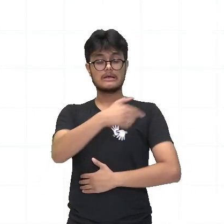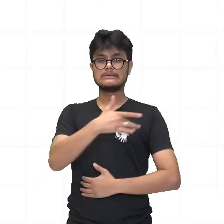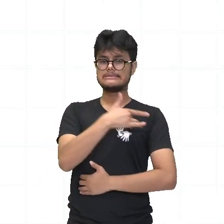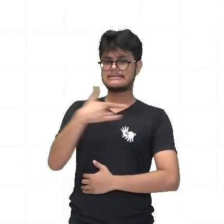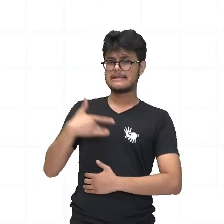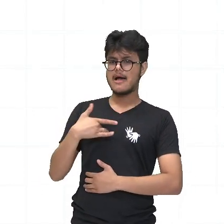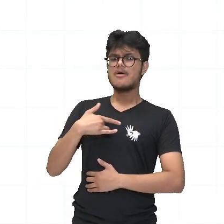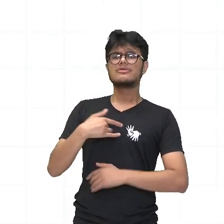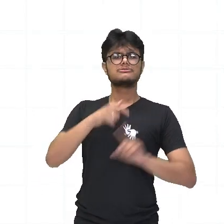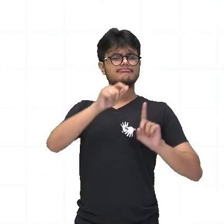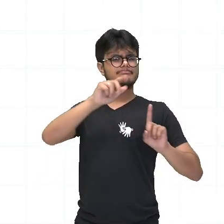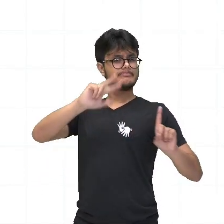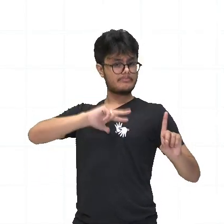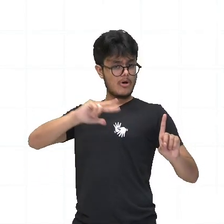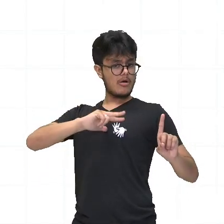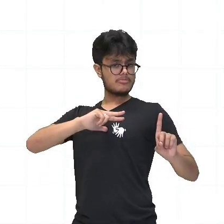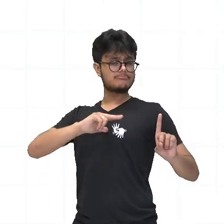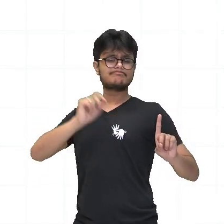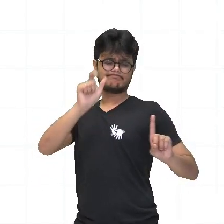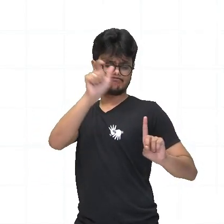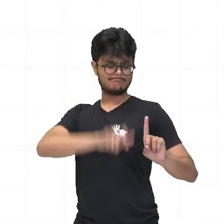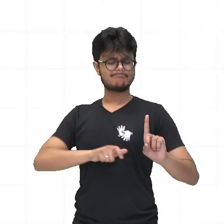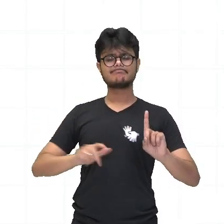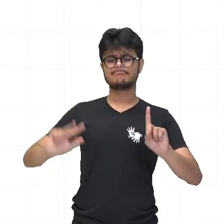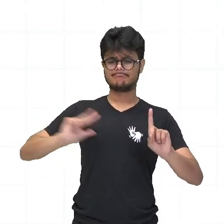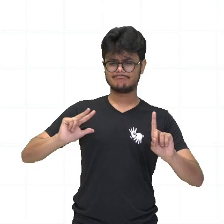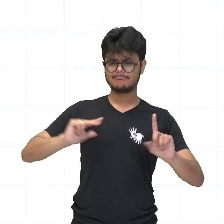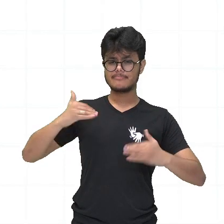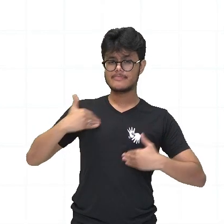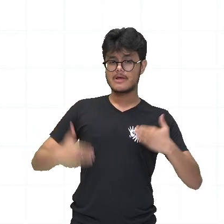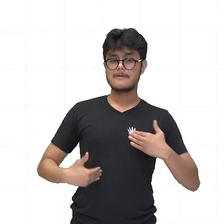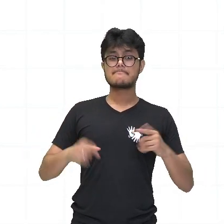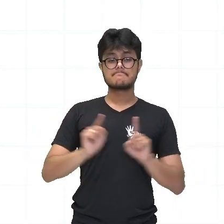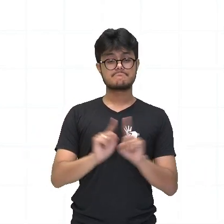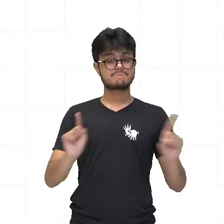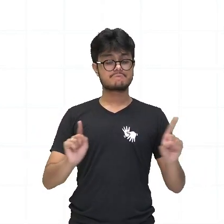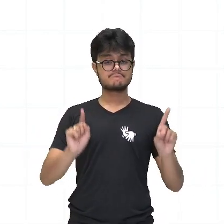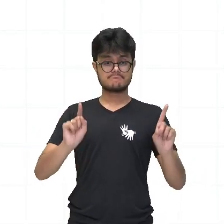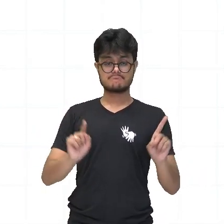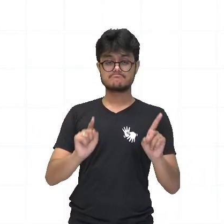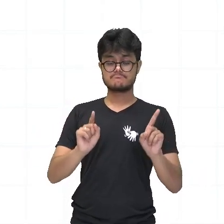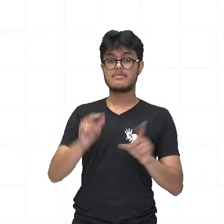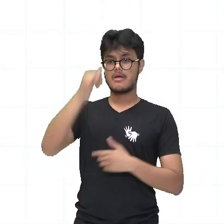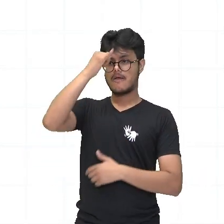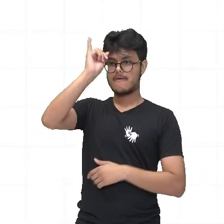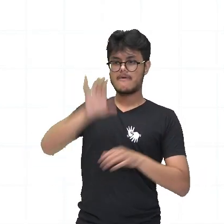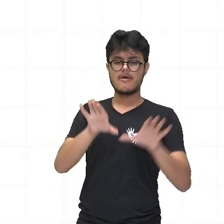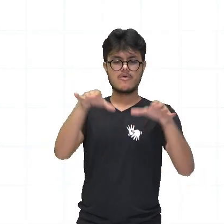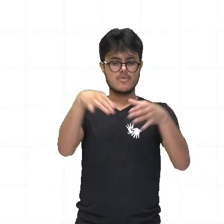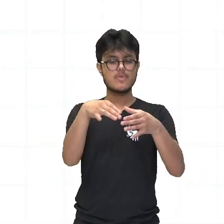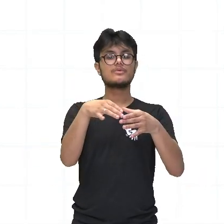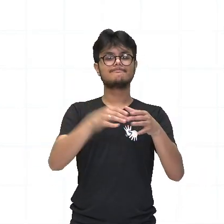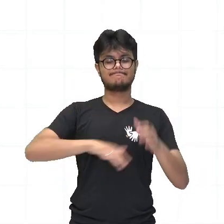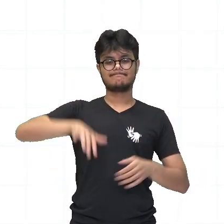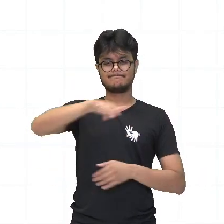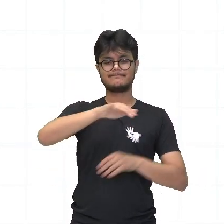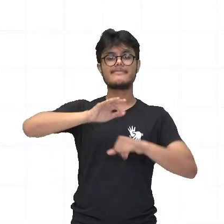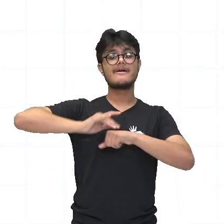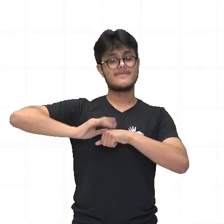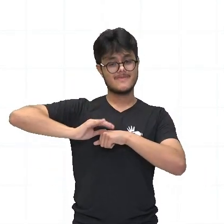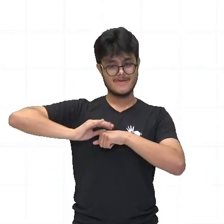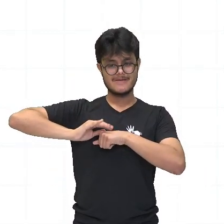benefícios individuais, né, proteger ali o nosso corpo, ele também protege o indivíduo contra determinada